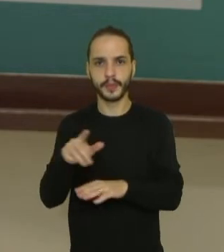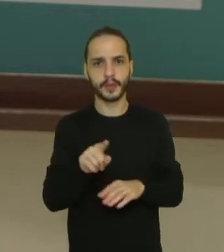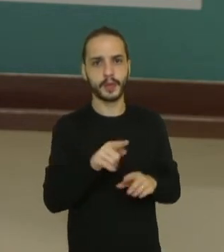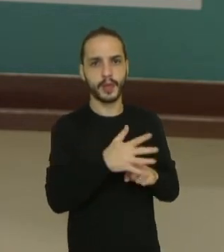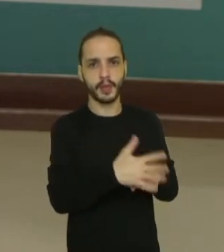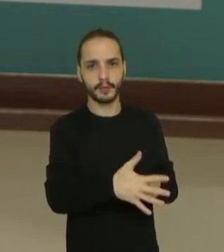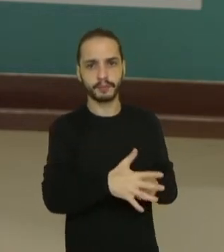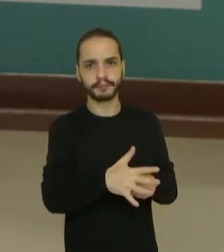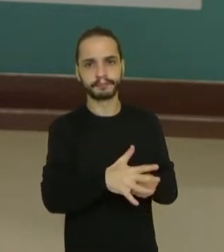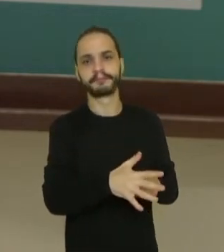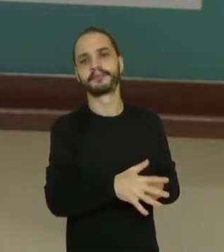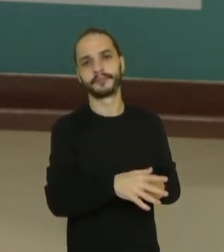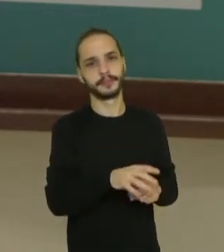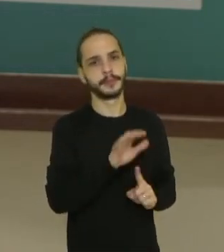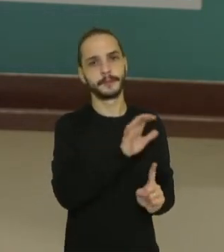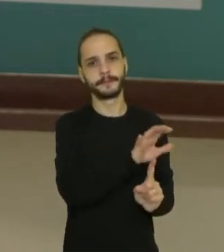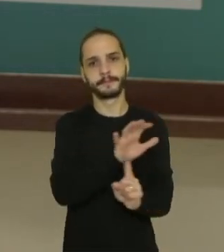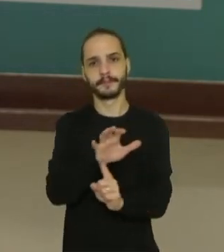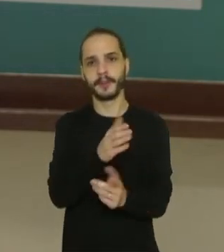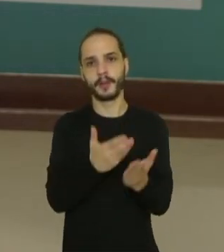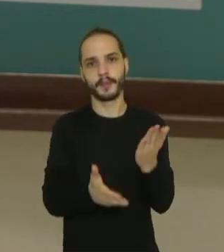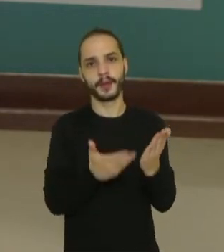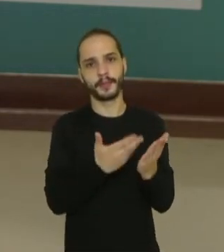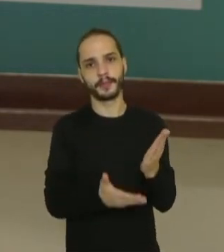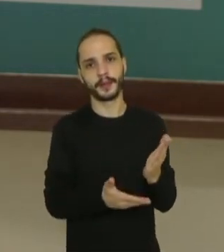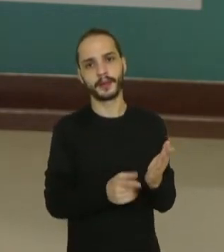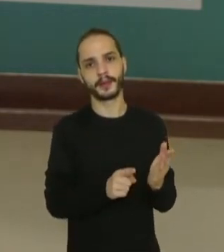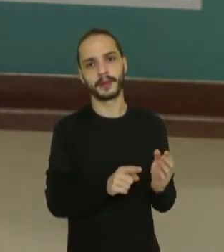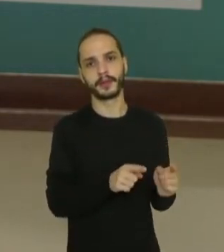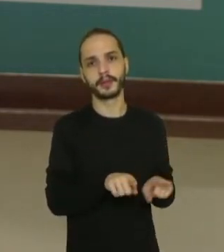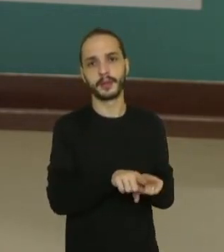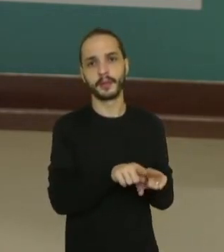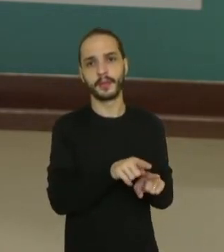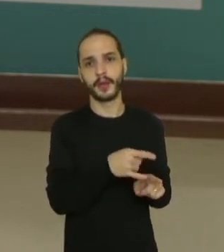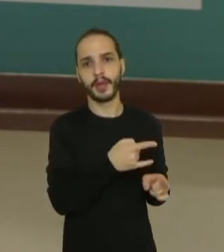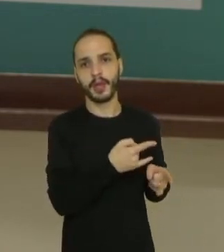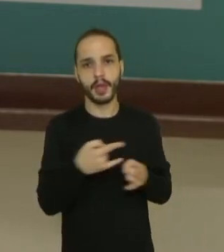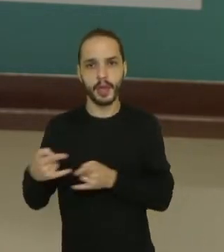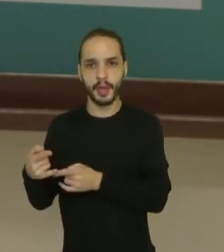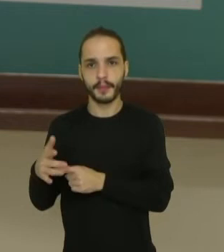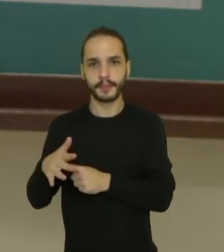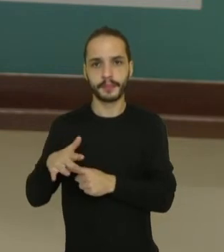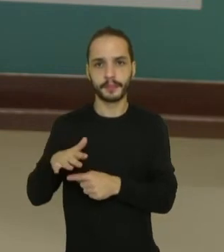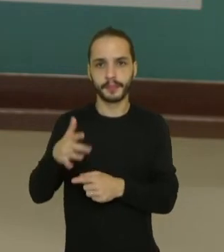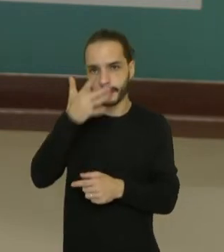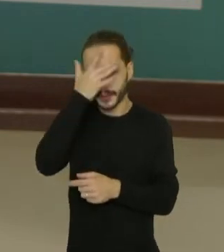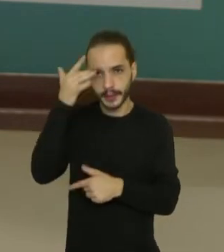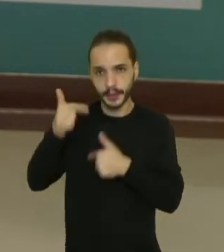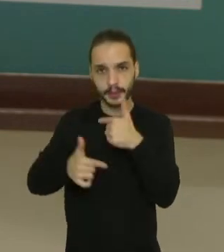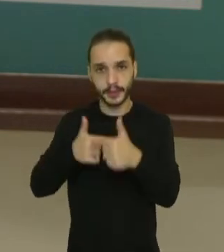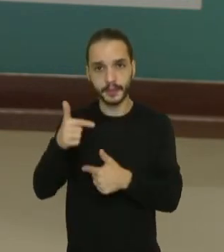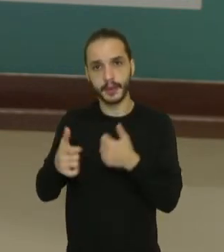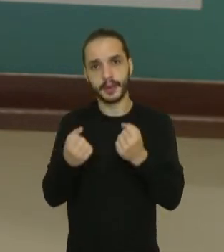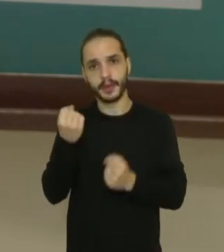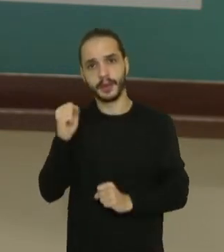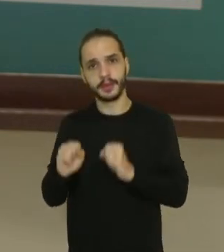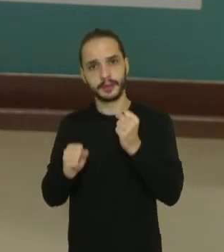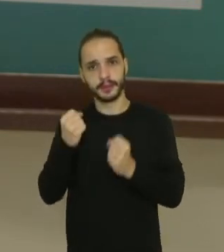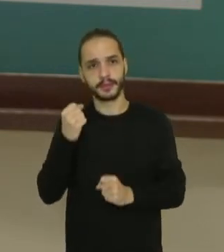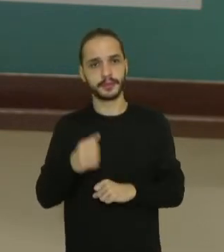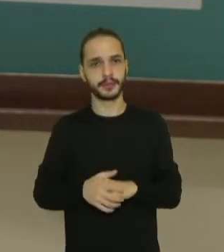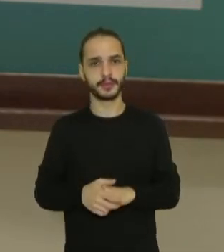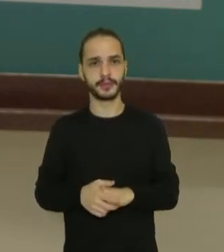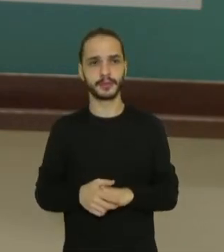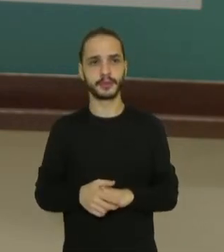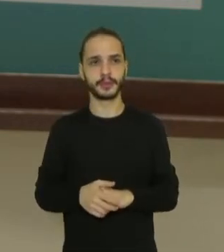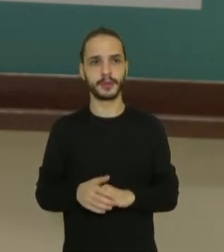rural acontecesse, e também a atração de pessoas para as cidades para trabalhar nas indústrias. Até mesmo a primeira